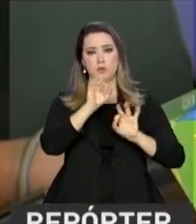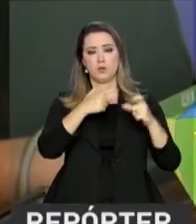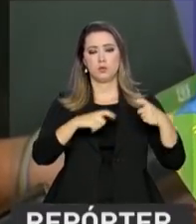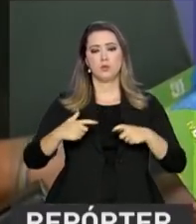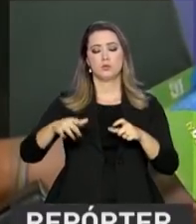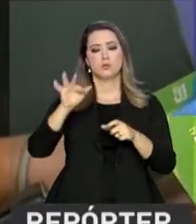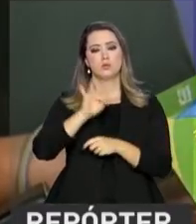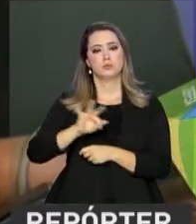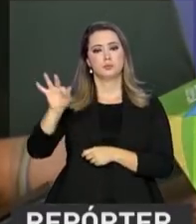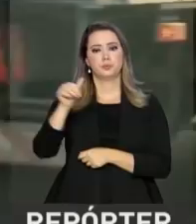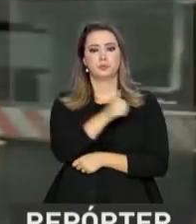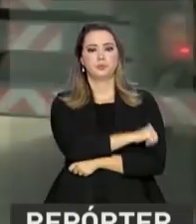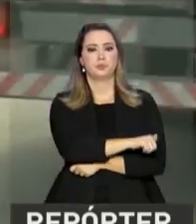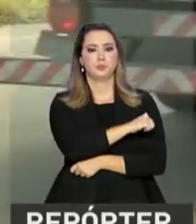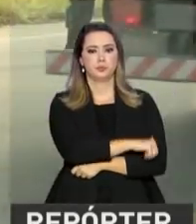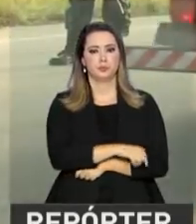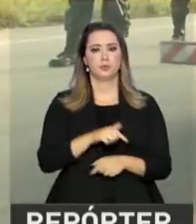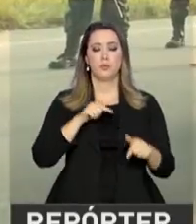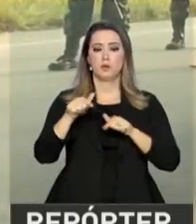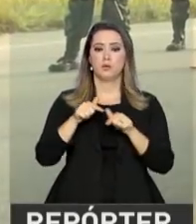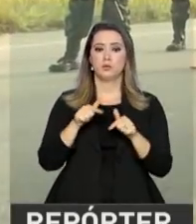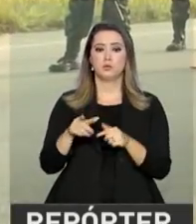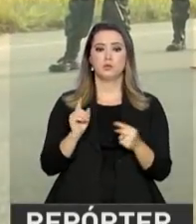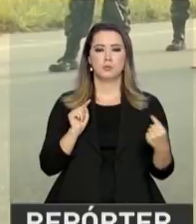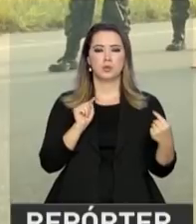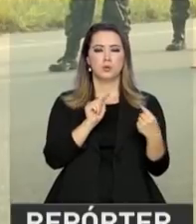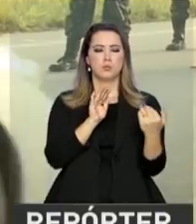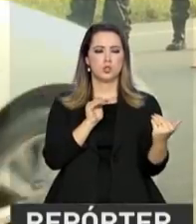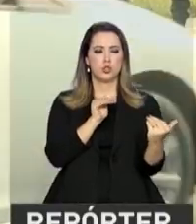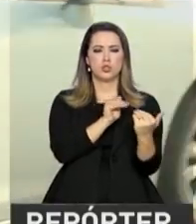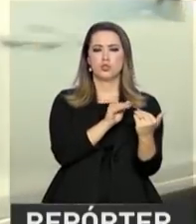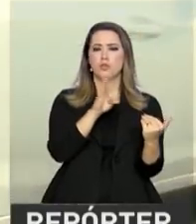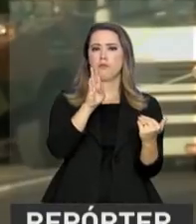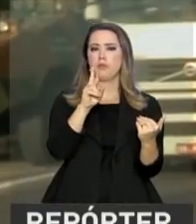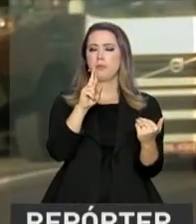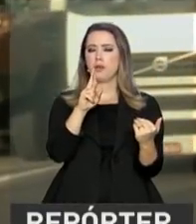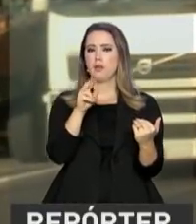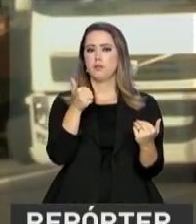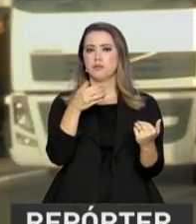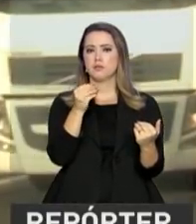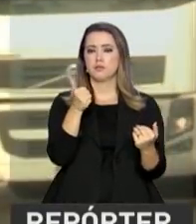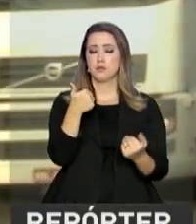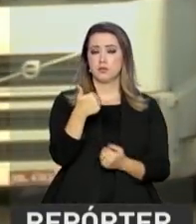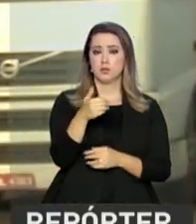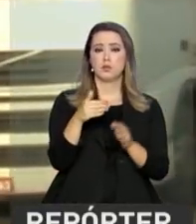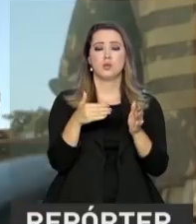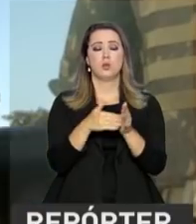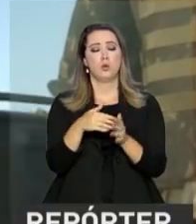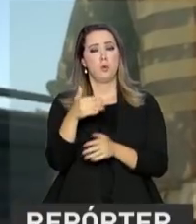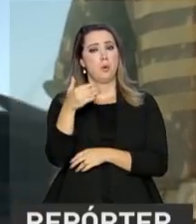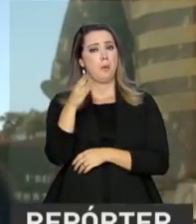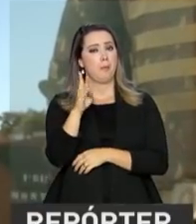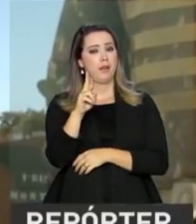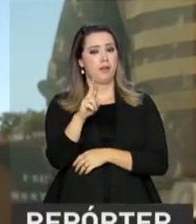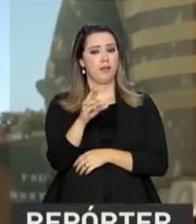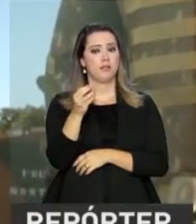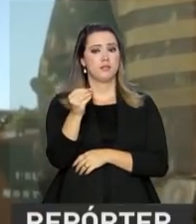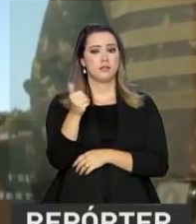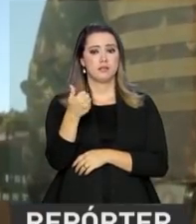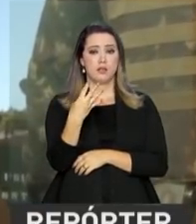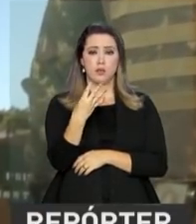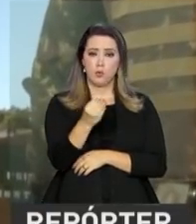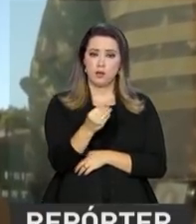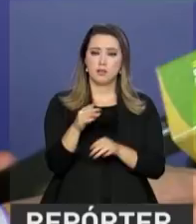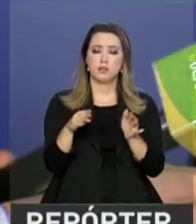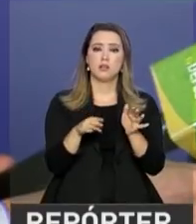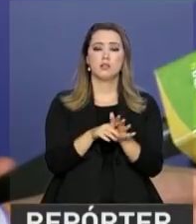no rio de janeiro as alterações têm foco na br 101 br 0 40 dutra e no arco